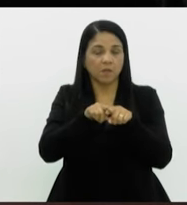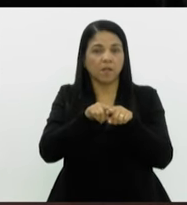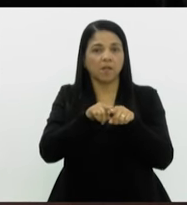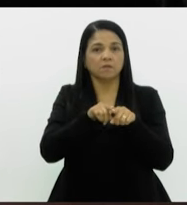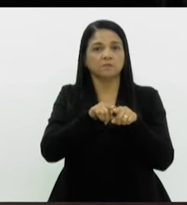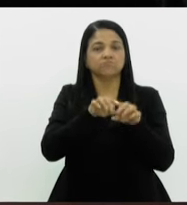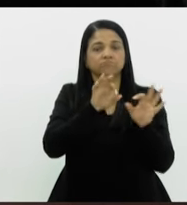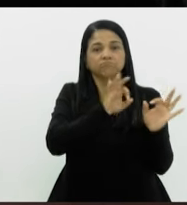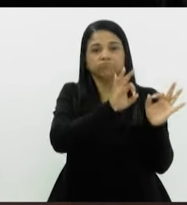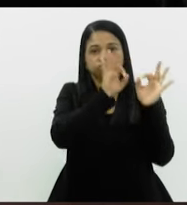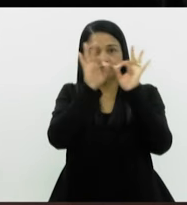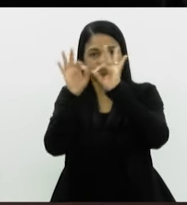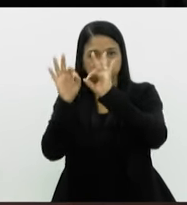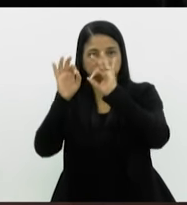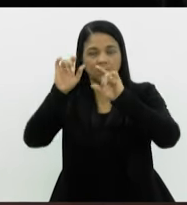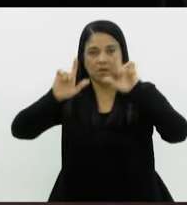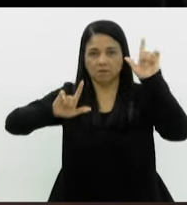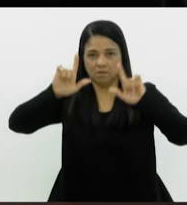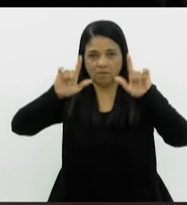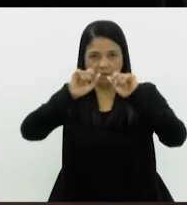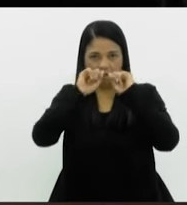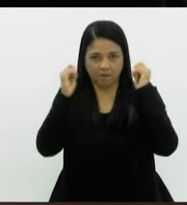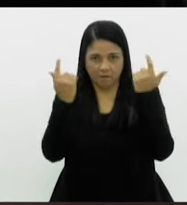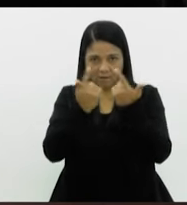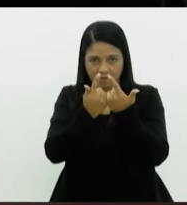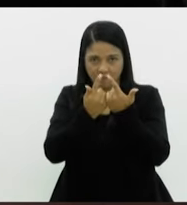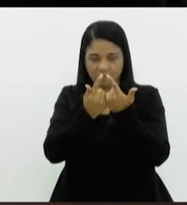nos assistem pela TV Alerj.